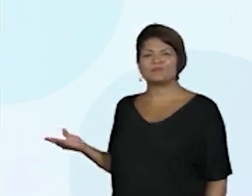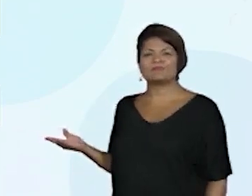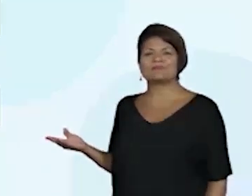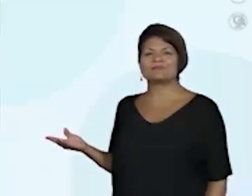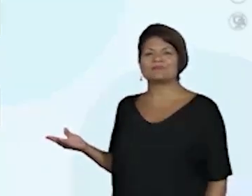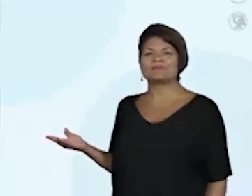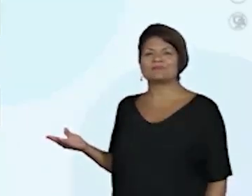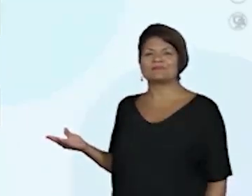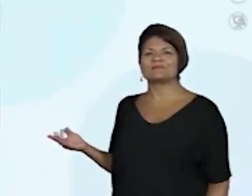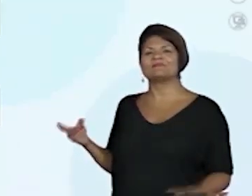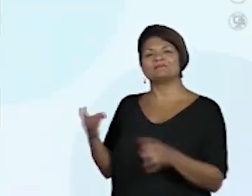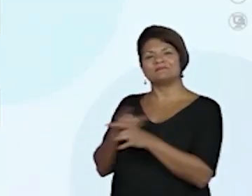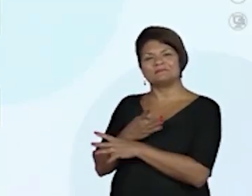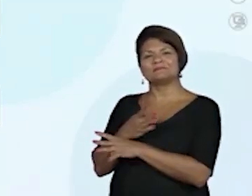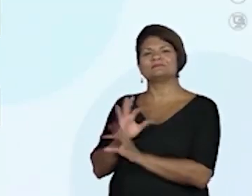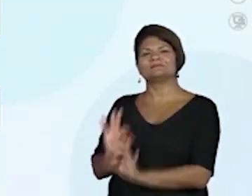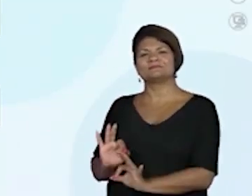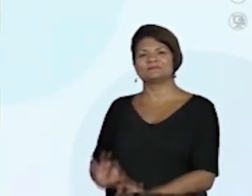479.